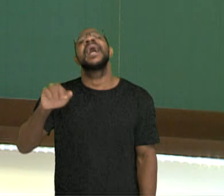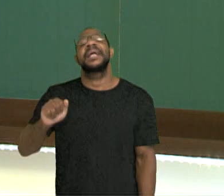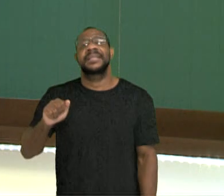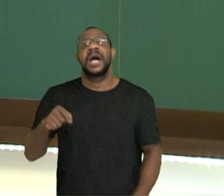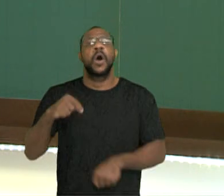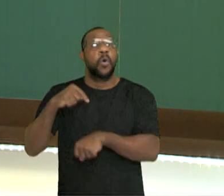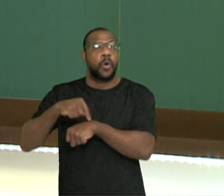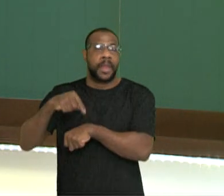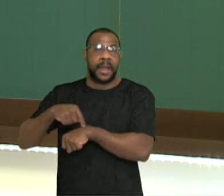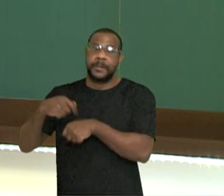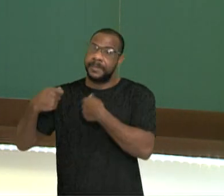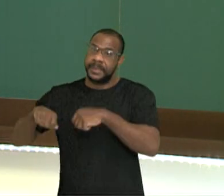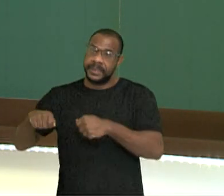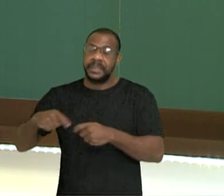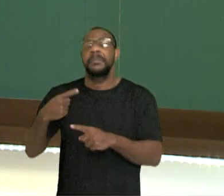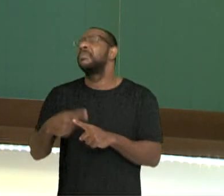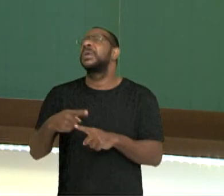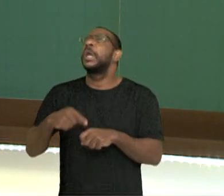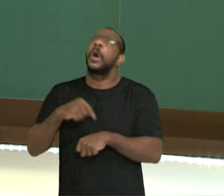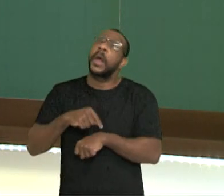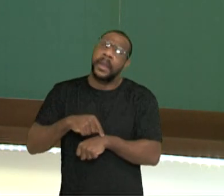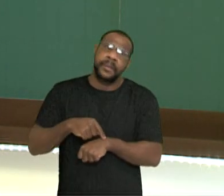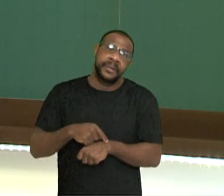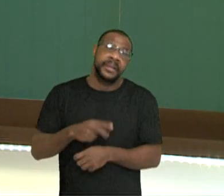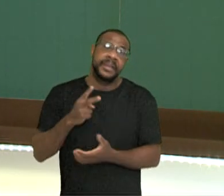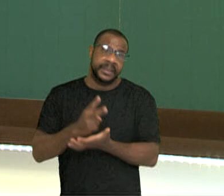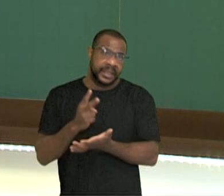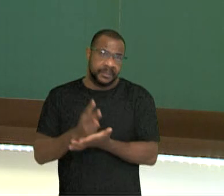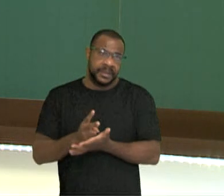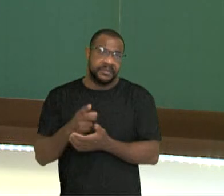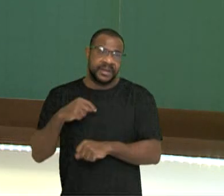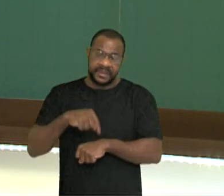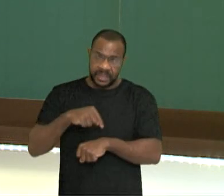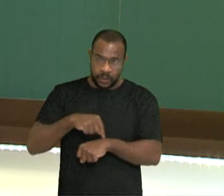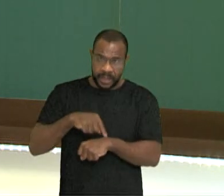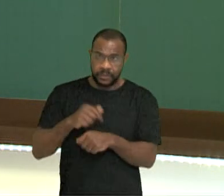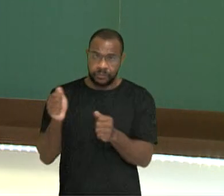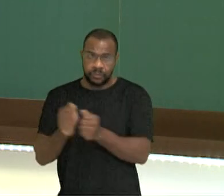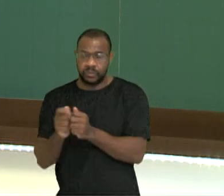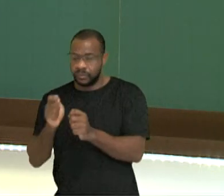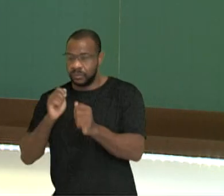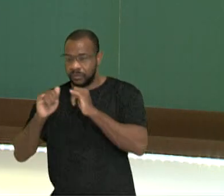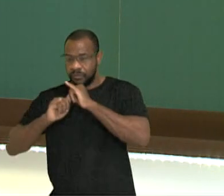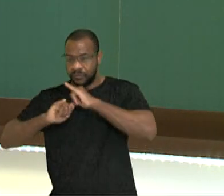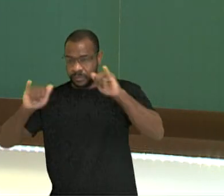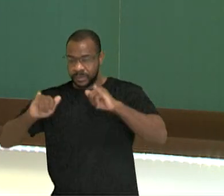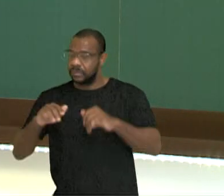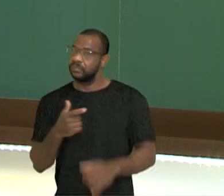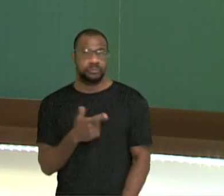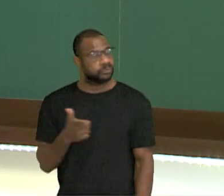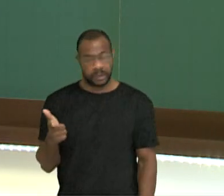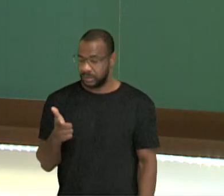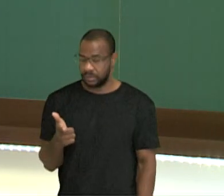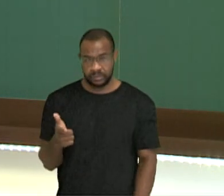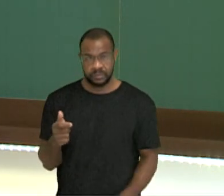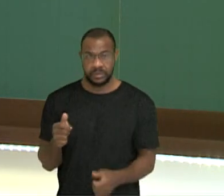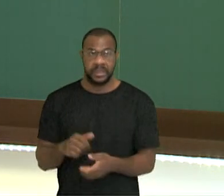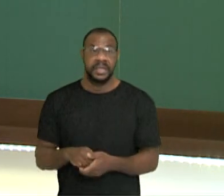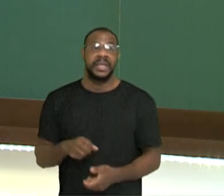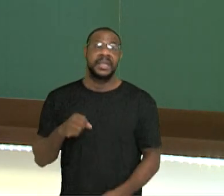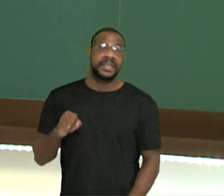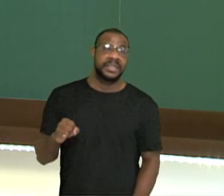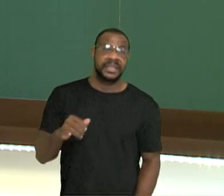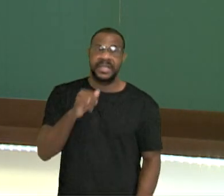professor, que tem horário? Sempre vai ter horário em uma notícia? Não. Quando que vai ter horário? Quando ela for escrita no